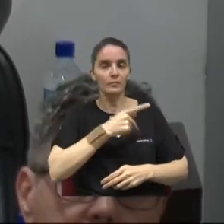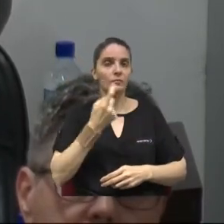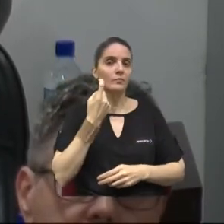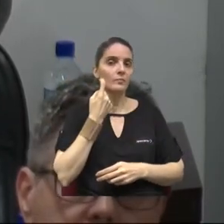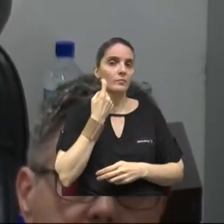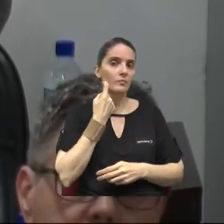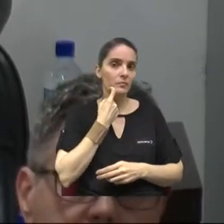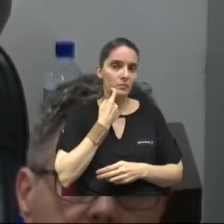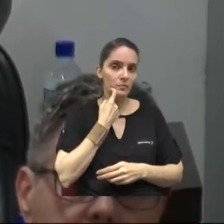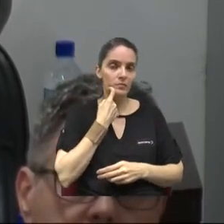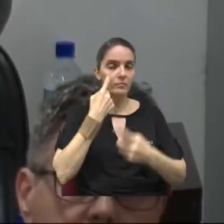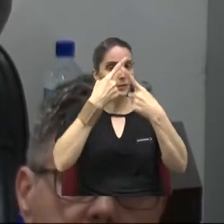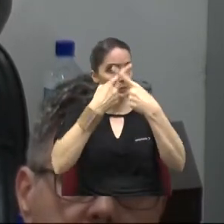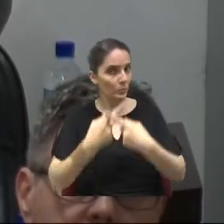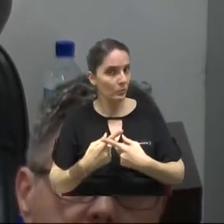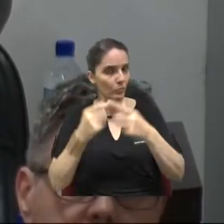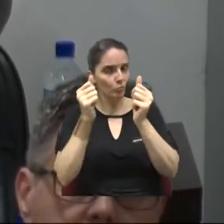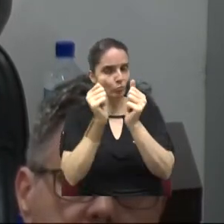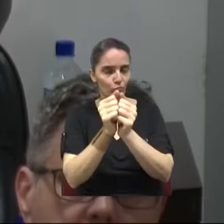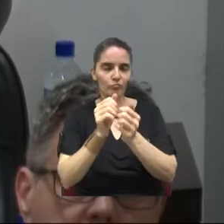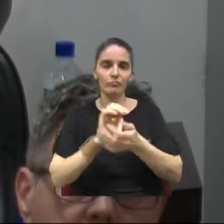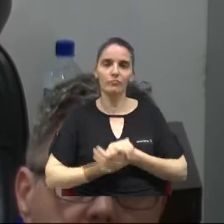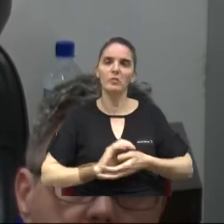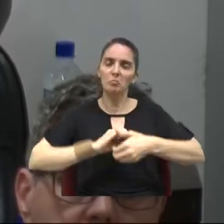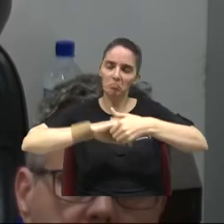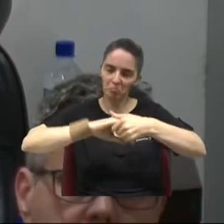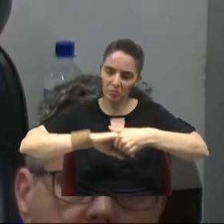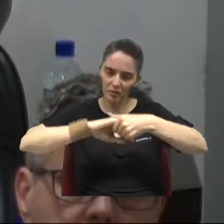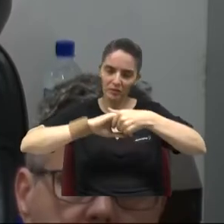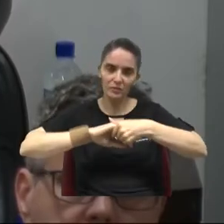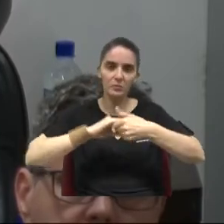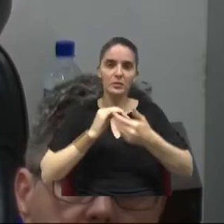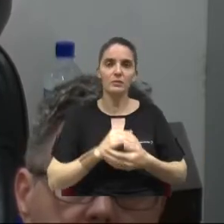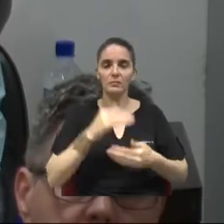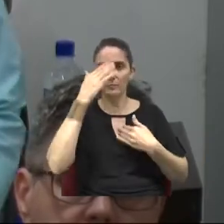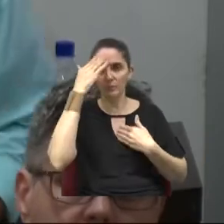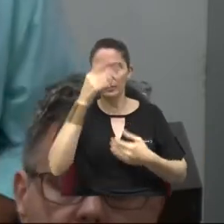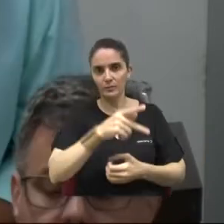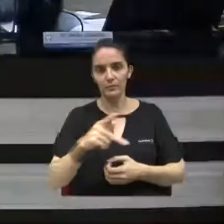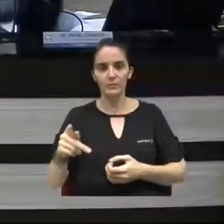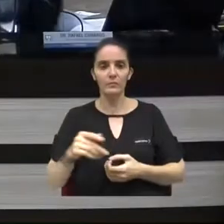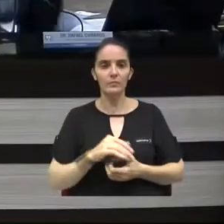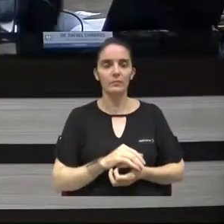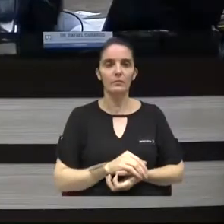nossa cidade, competir de novo com grandes clubes. Parabéns, Celso. Obrigado, senhor presidente.